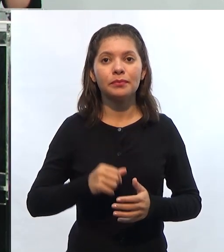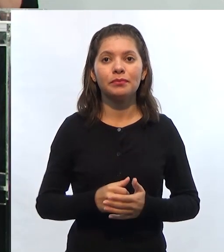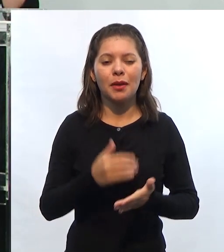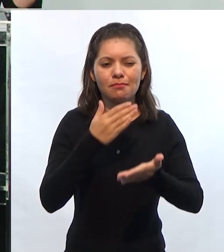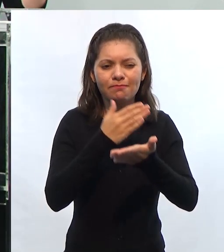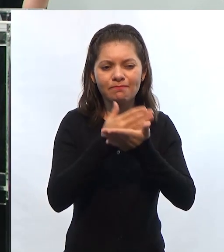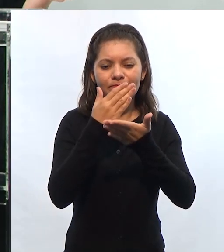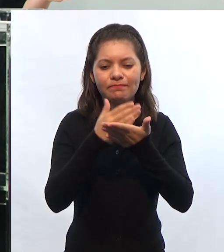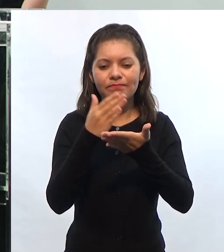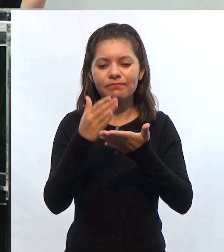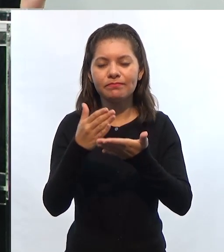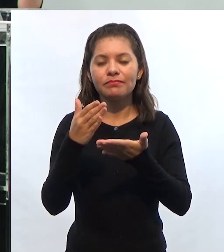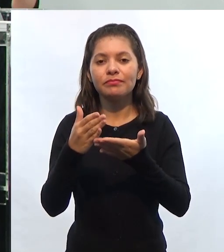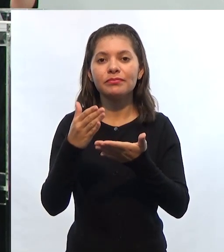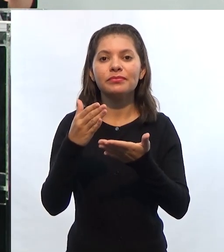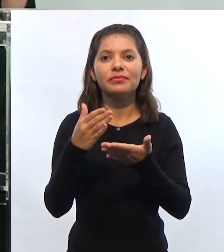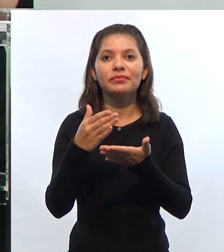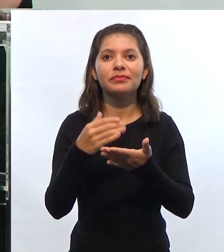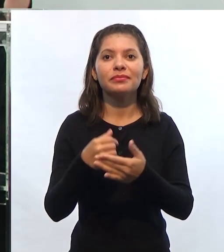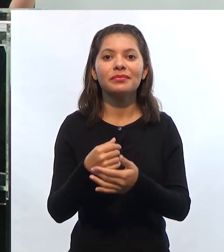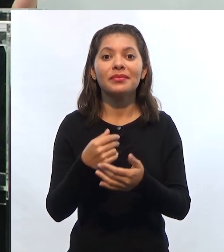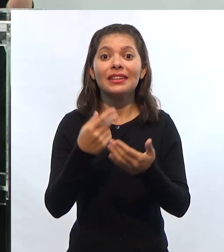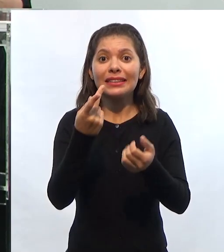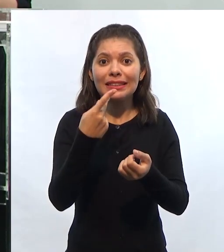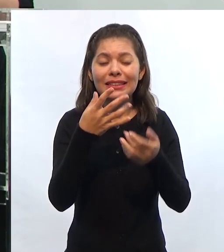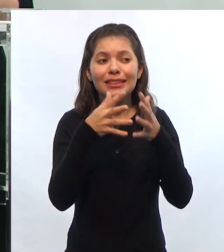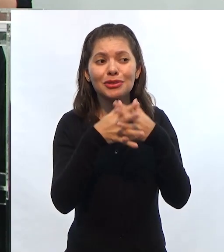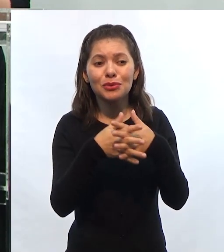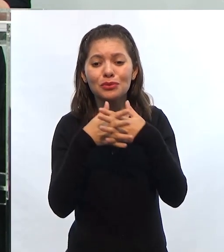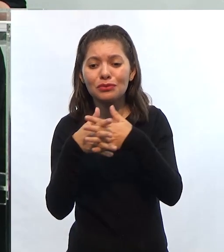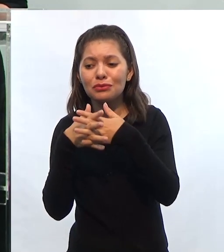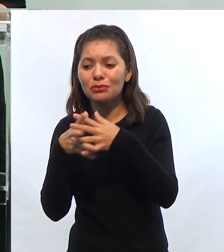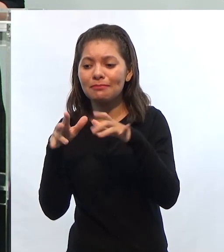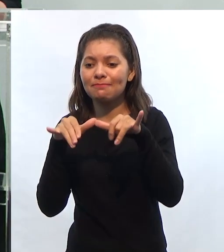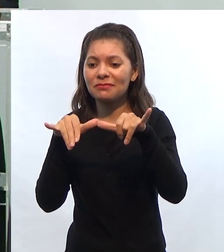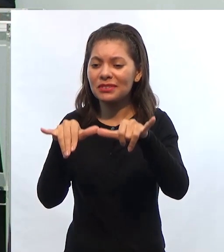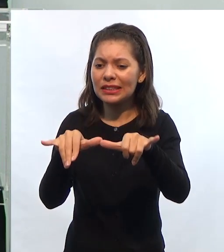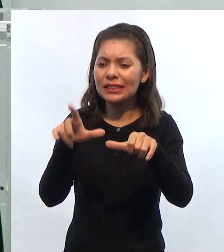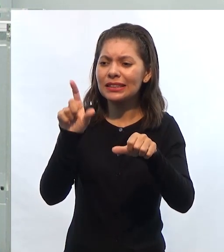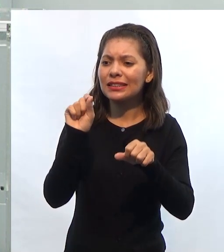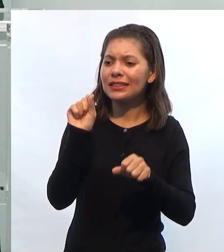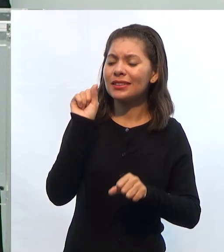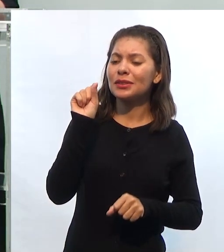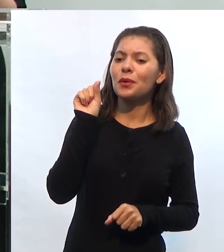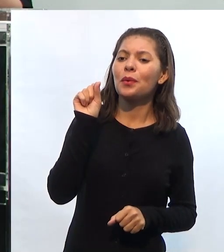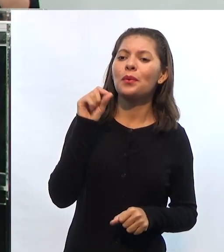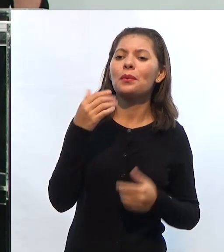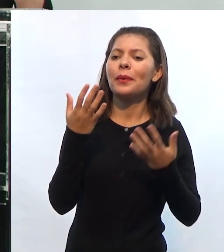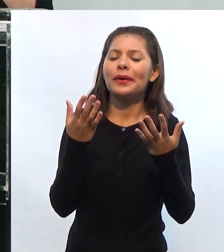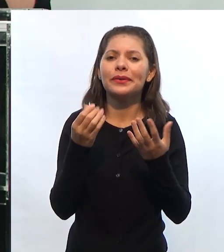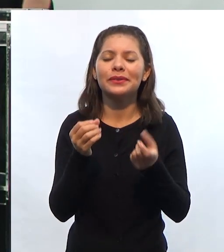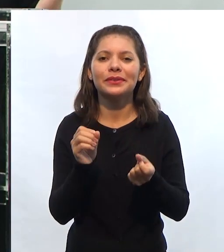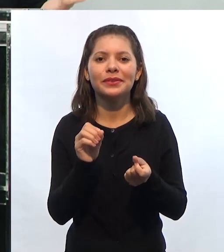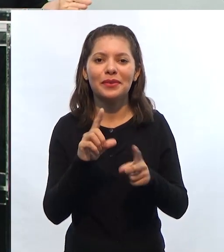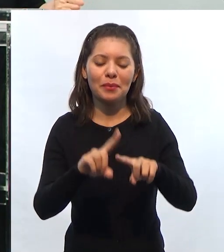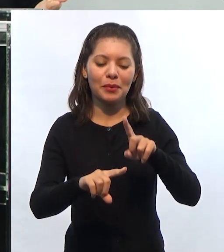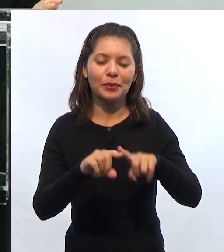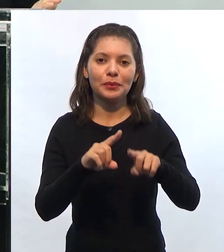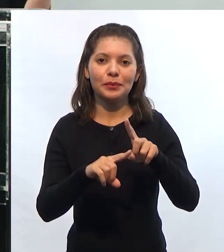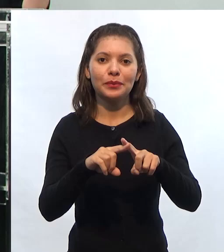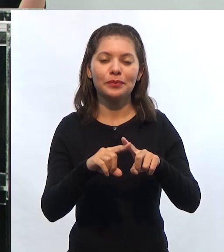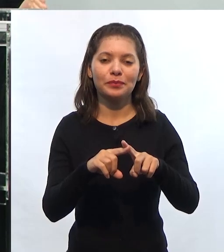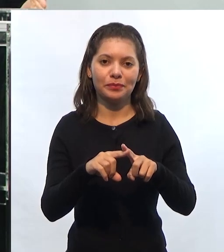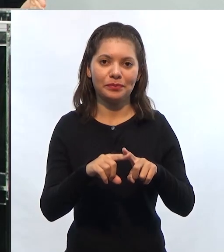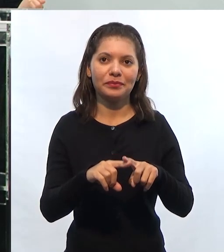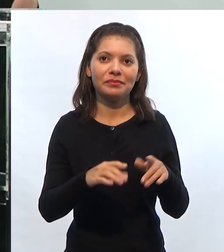foi hipersegmentado, a tal ponto que a gente até fica confuso, assim, quando vai adquirir um produto tal, é o nível de